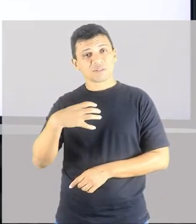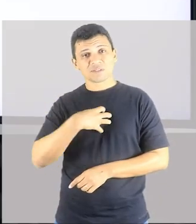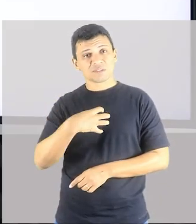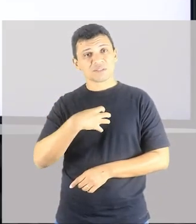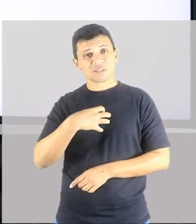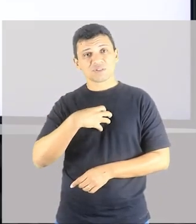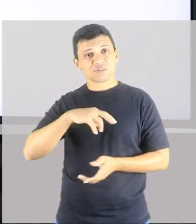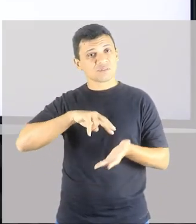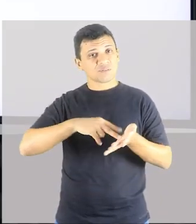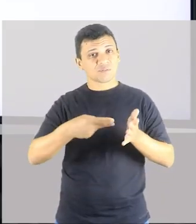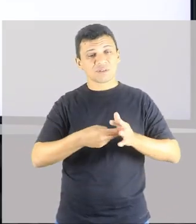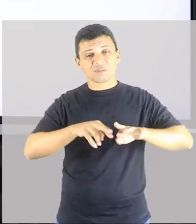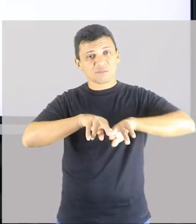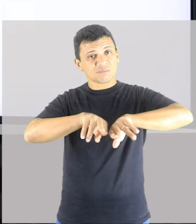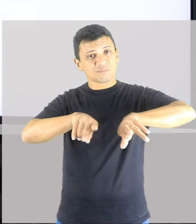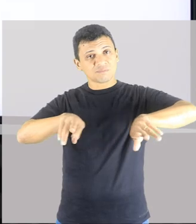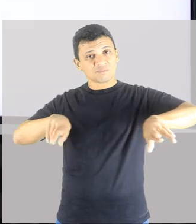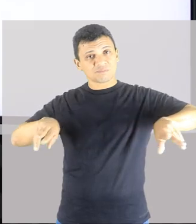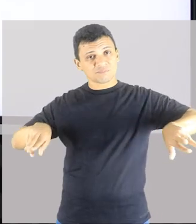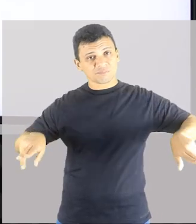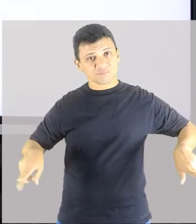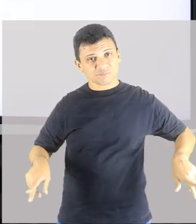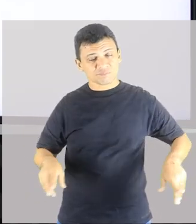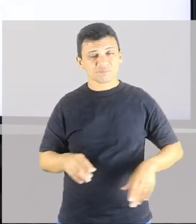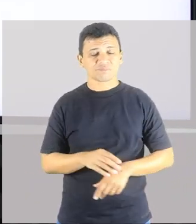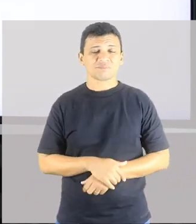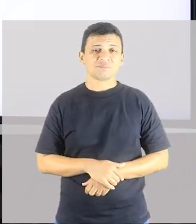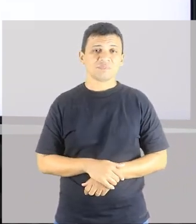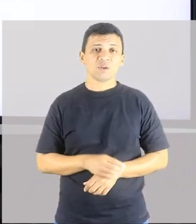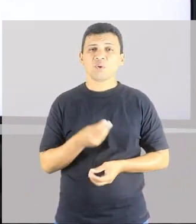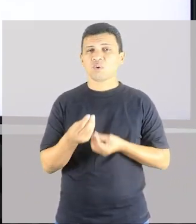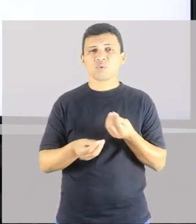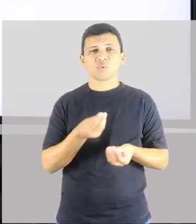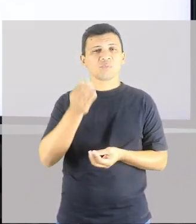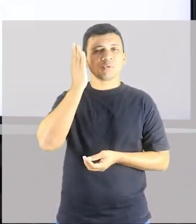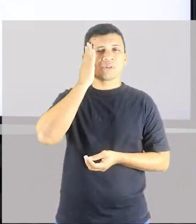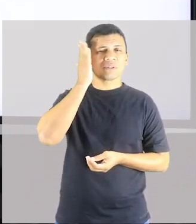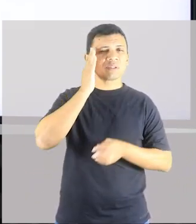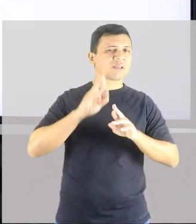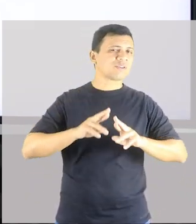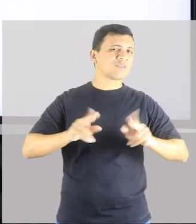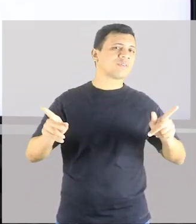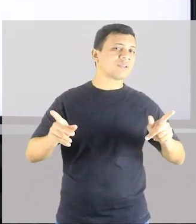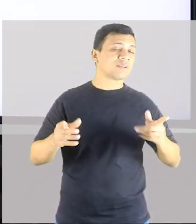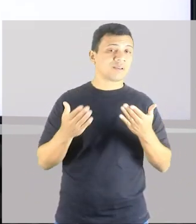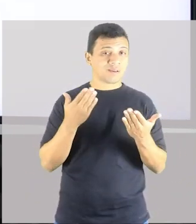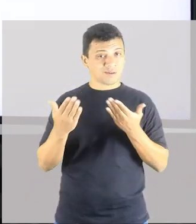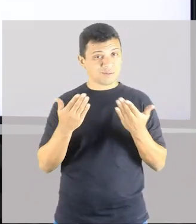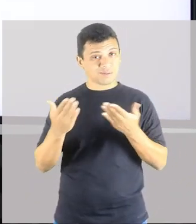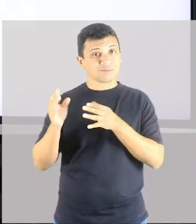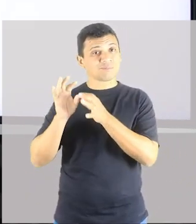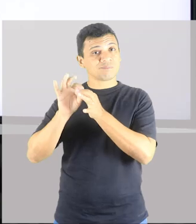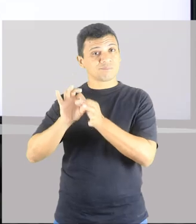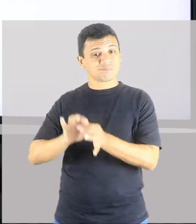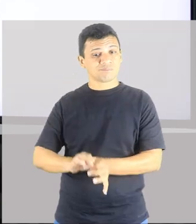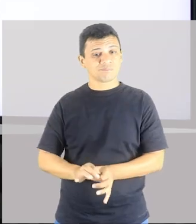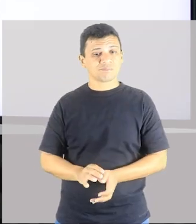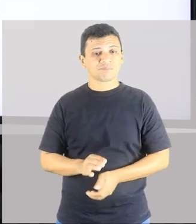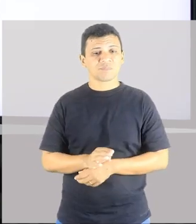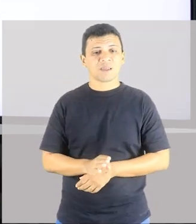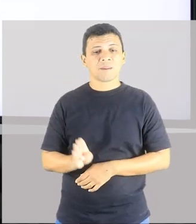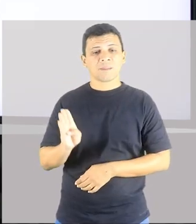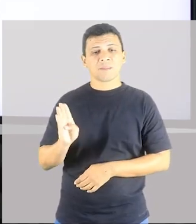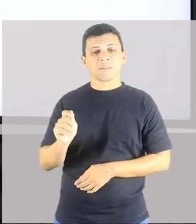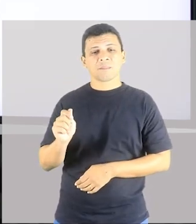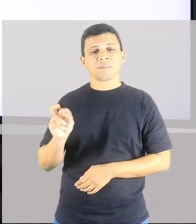de polissemia, tem muitos significados. Então, para você entender a diferença, é analisando o contexto. Bar, o que